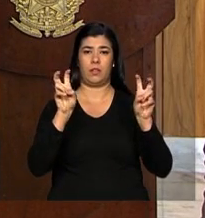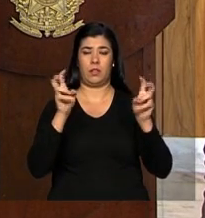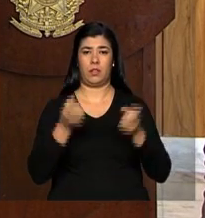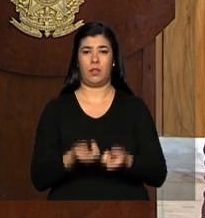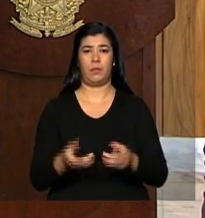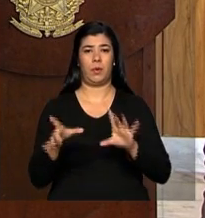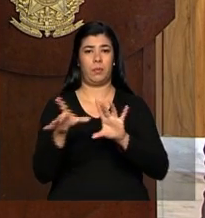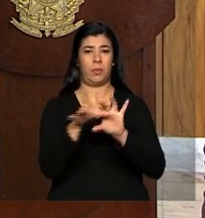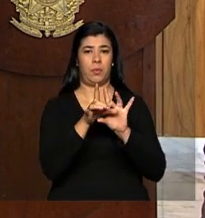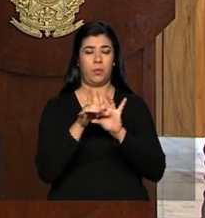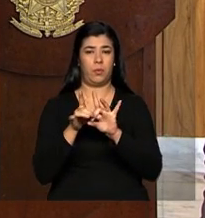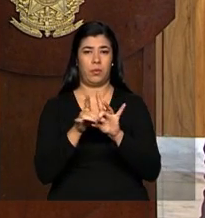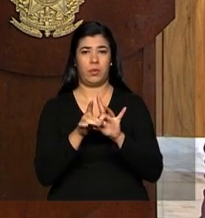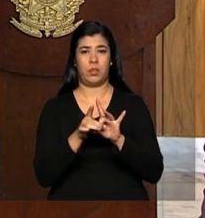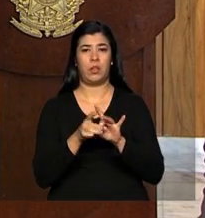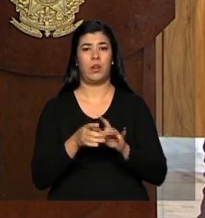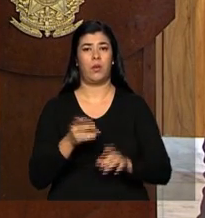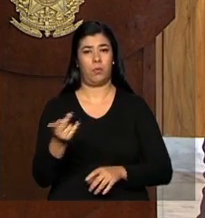integração bilateral.